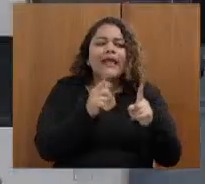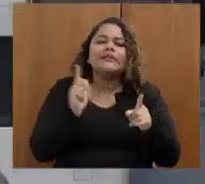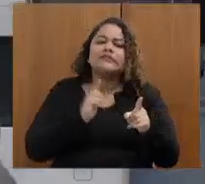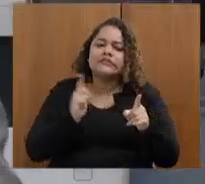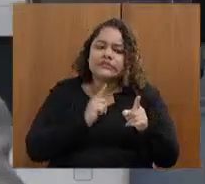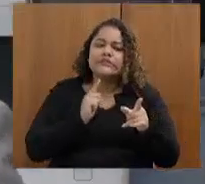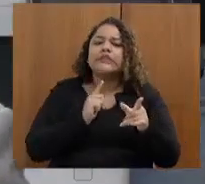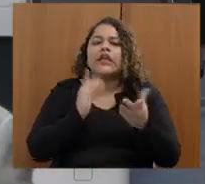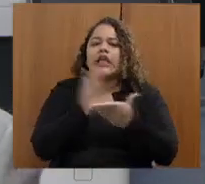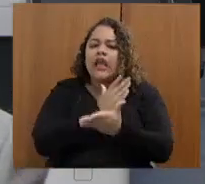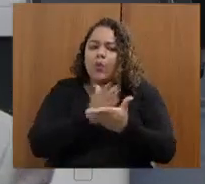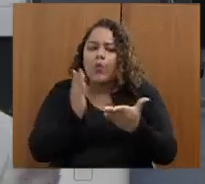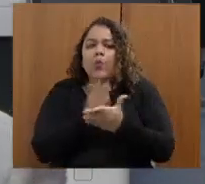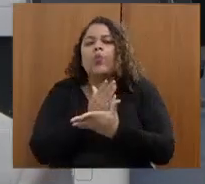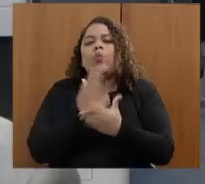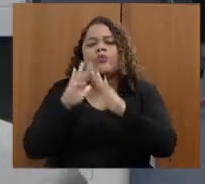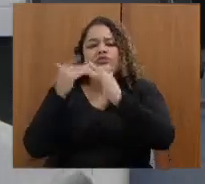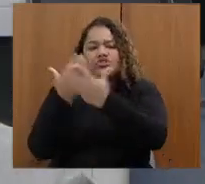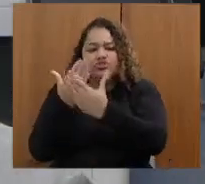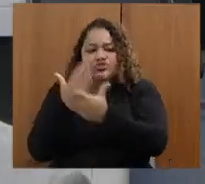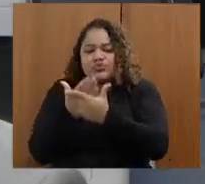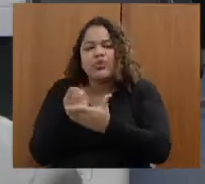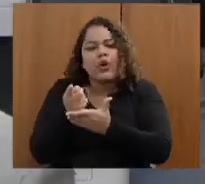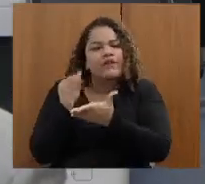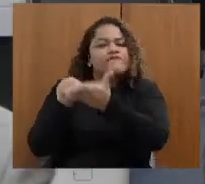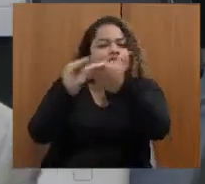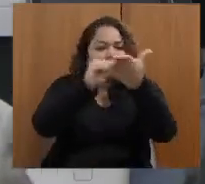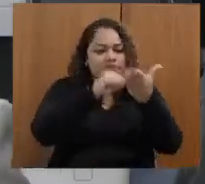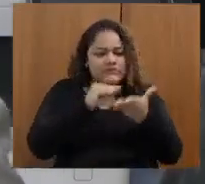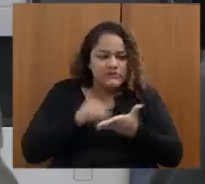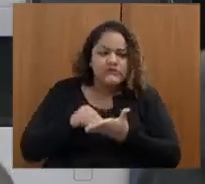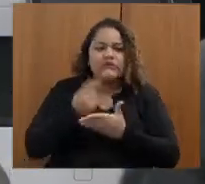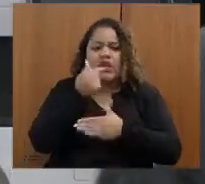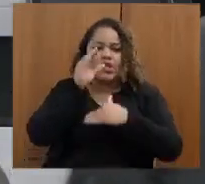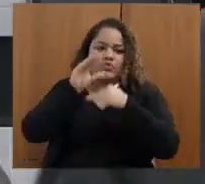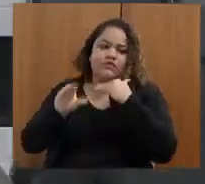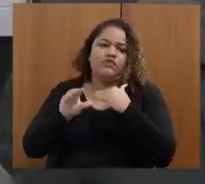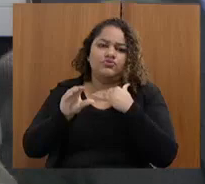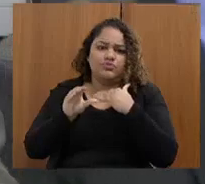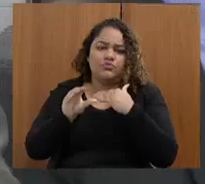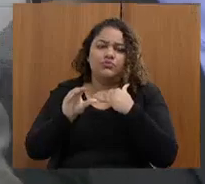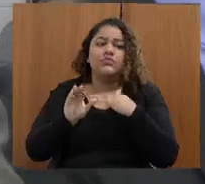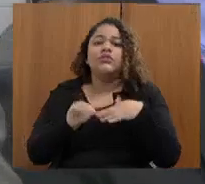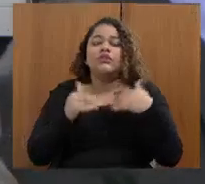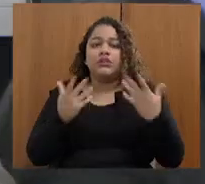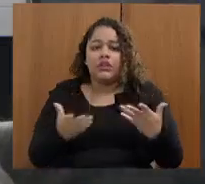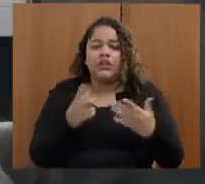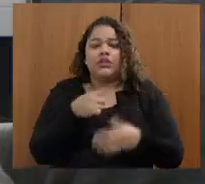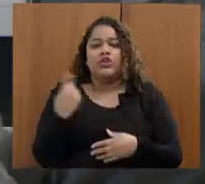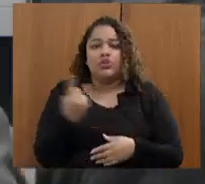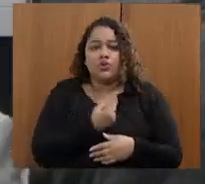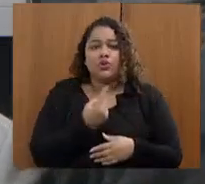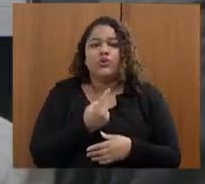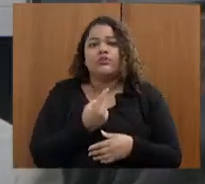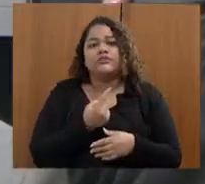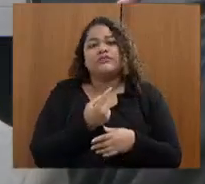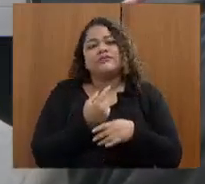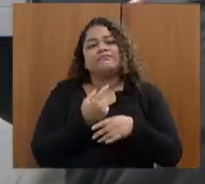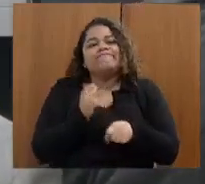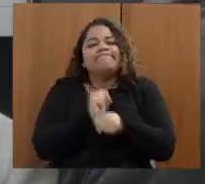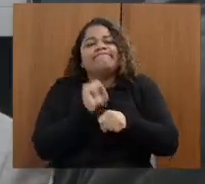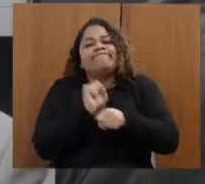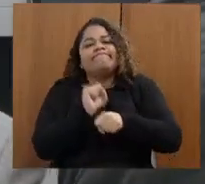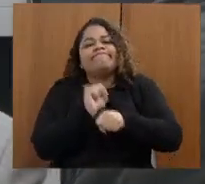Ilhas algumas escolas que carecem desses investimentos e ficamos dependentes desses